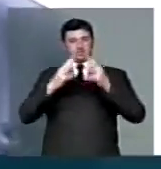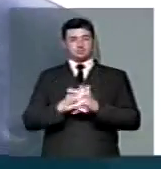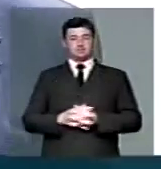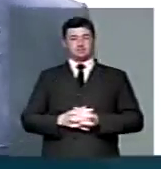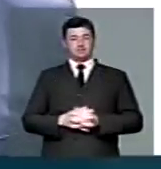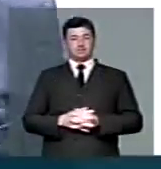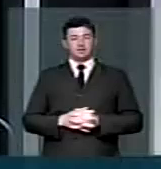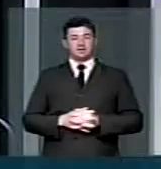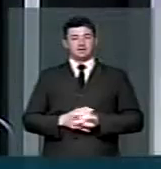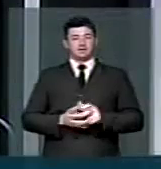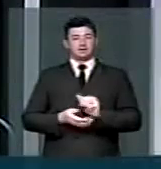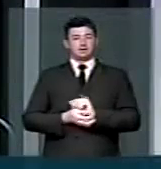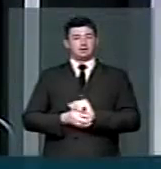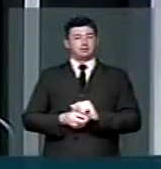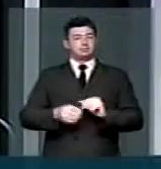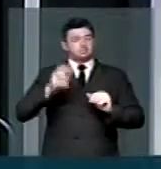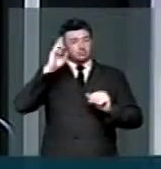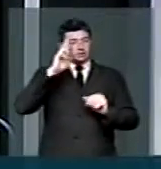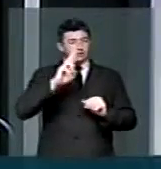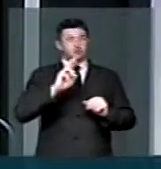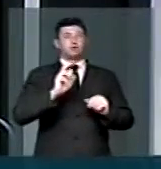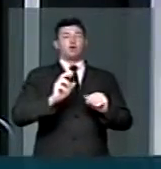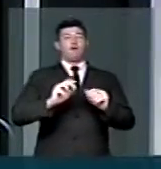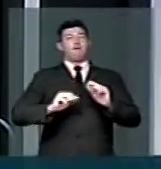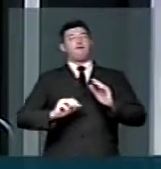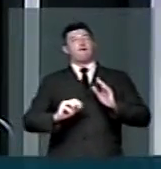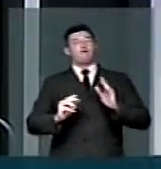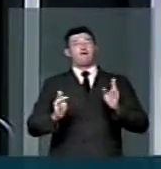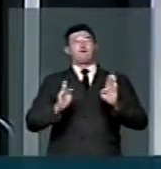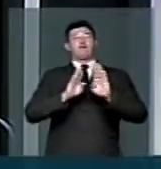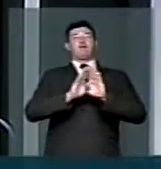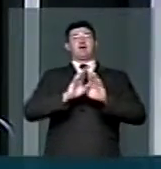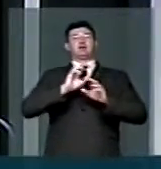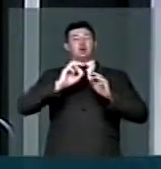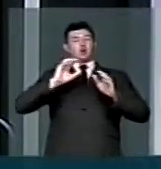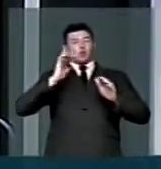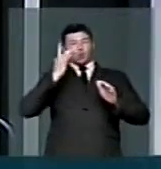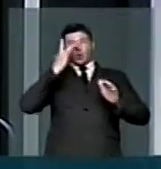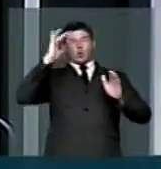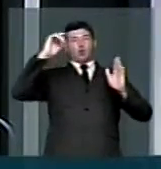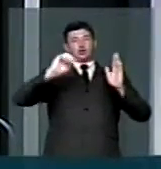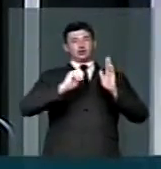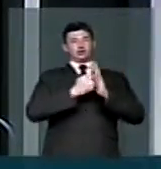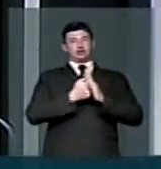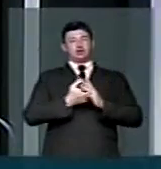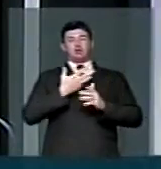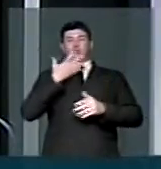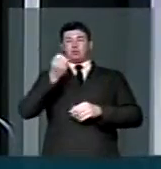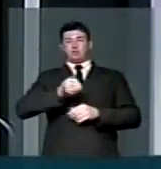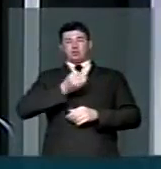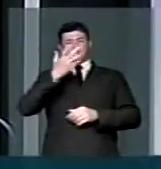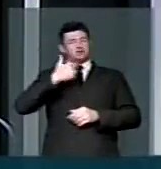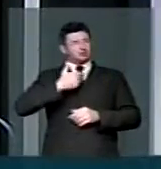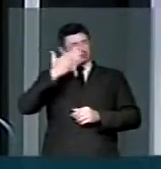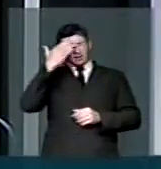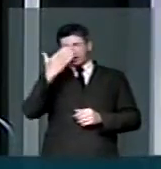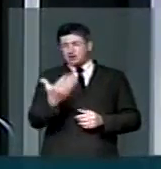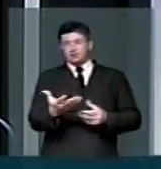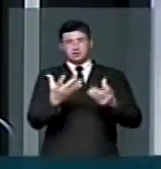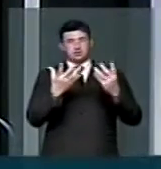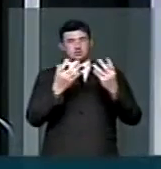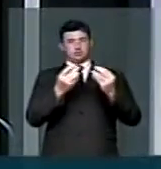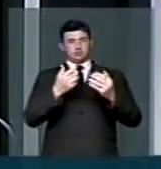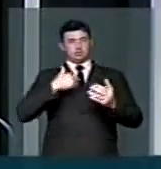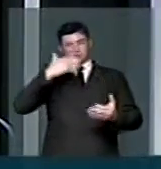Vossa Excelência fecha com chave de ouro o meu pronunciamento e eu lhe sou muito grata por isso.